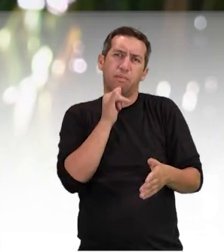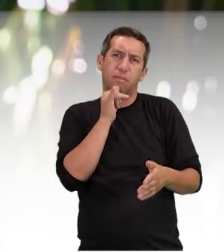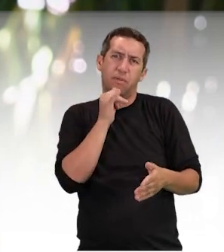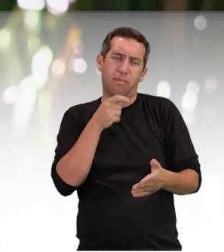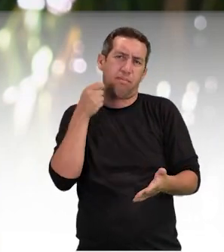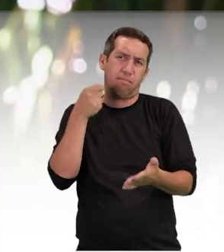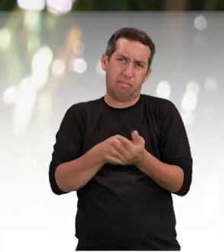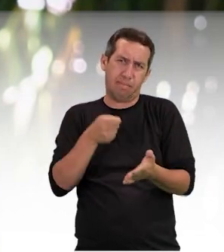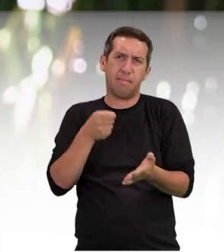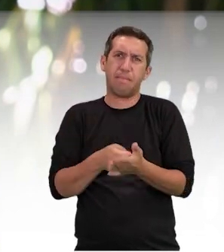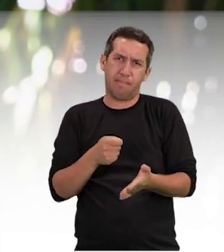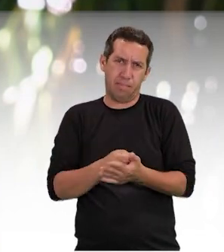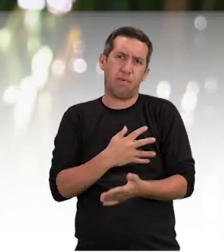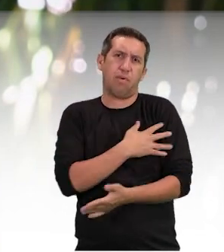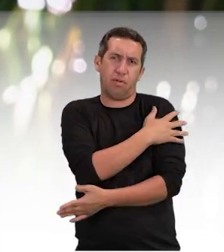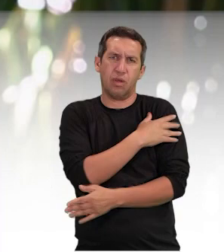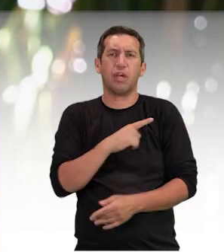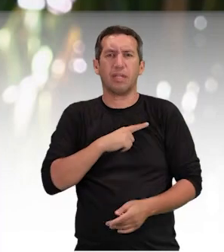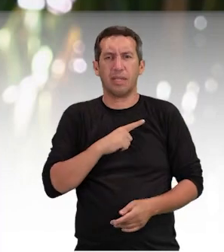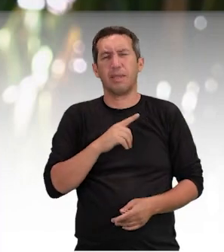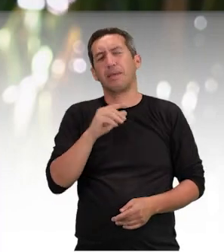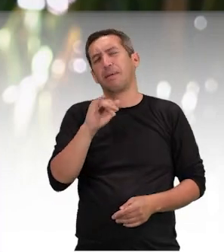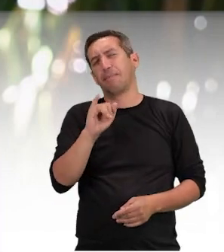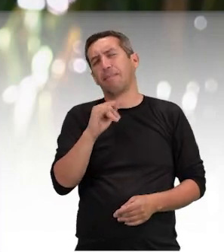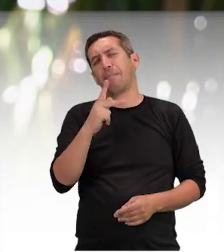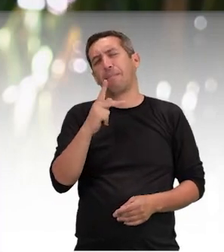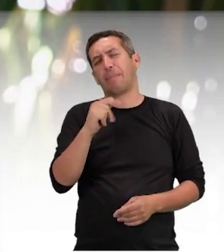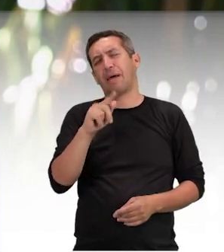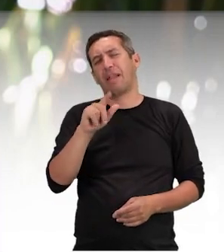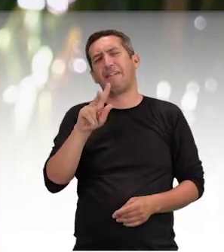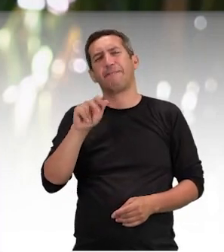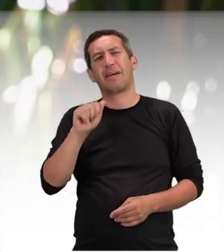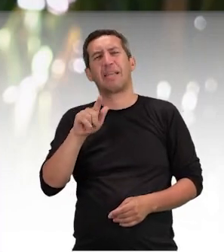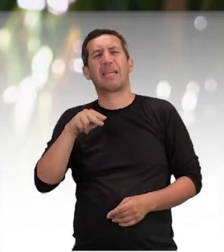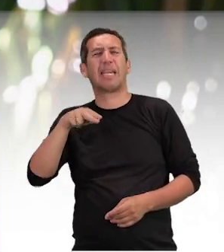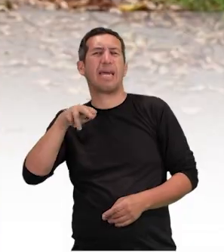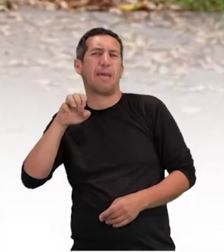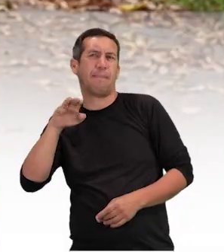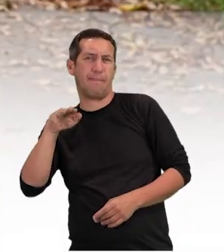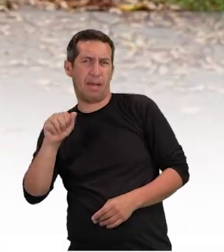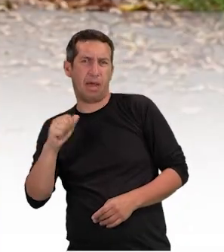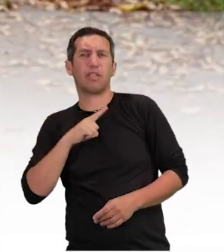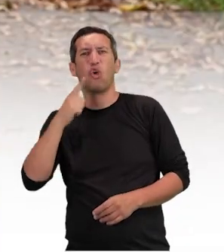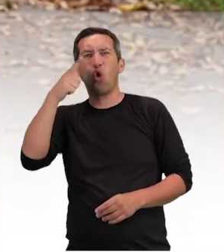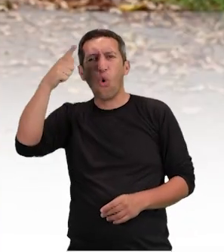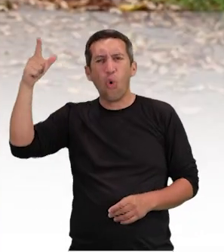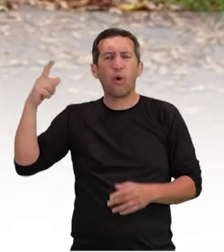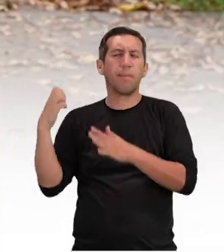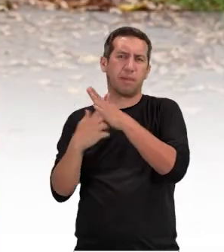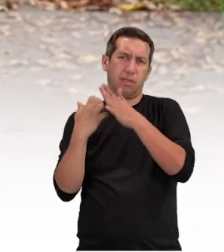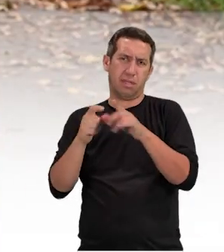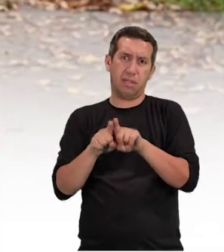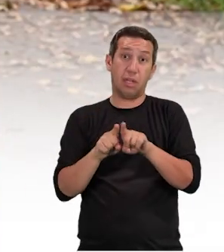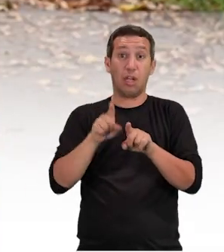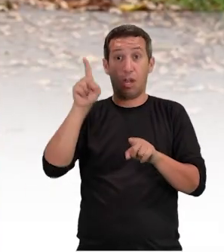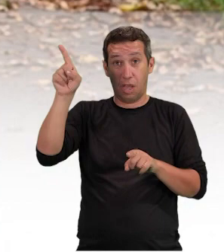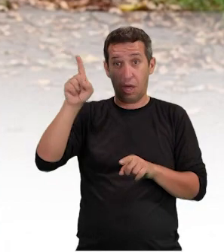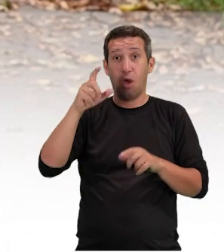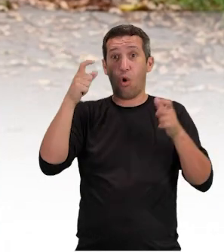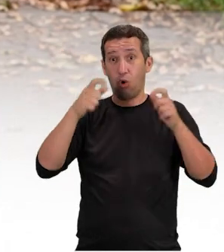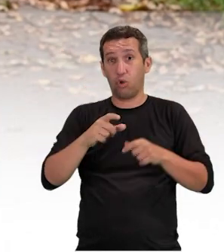é a Paranapanema, mas a gente tem outras empresas dentro dessas linhas de pesquisa. A Rodovia Federal Perimetral Norte, em